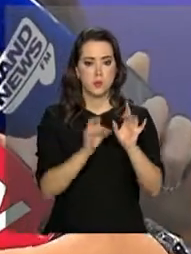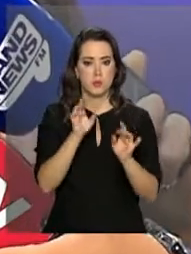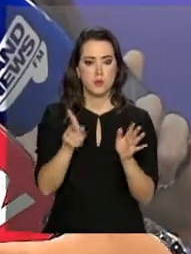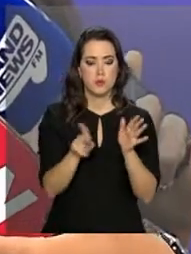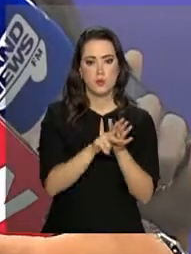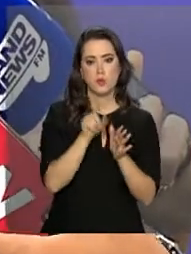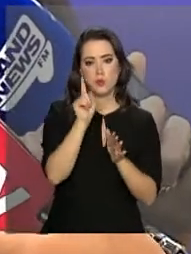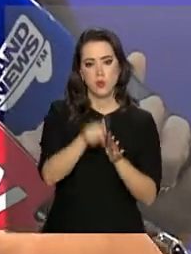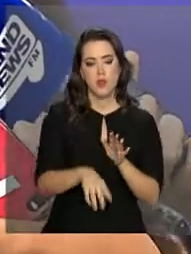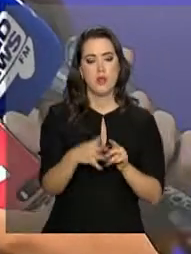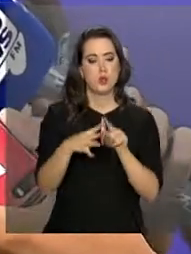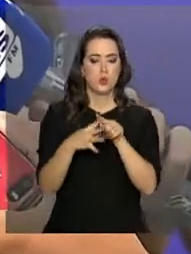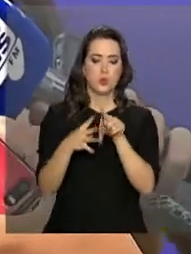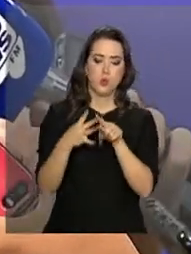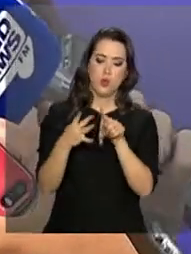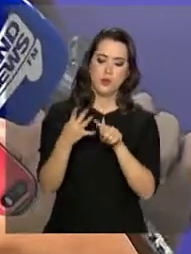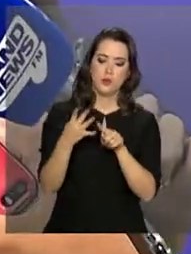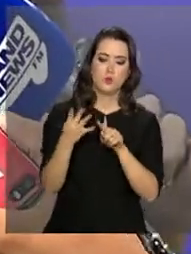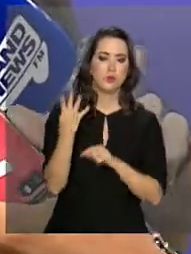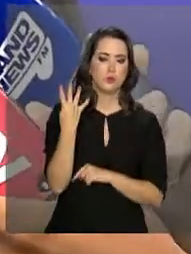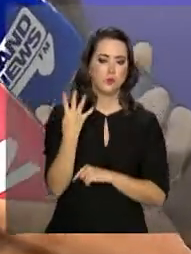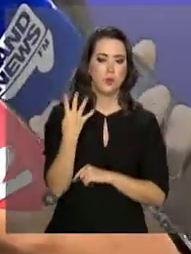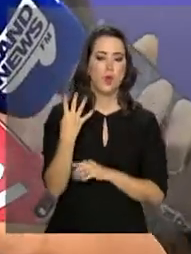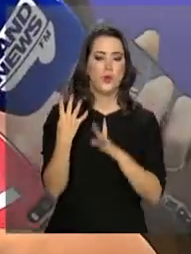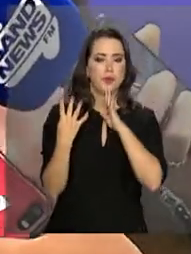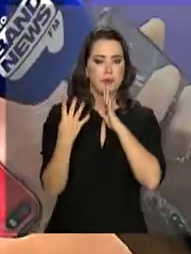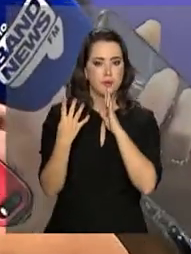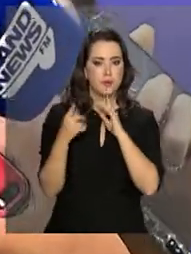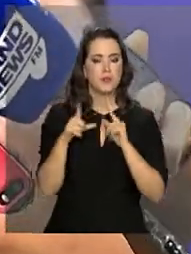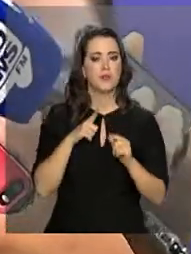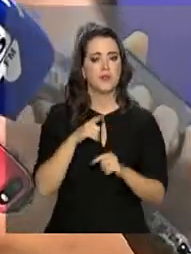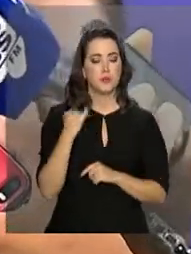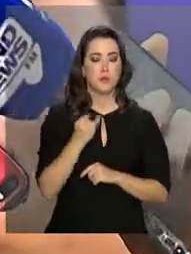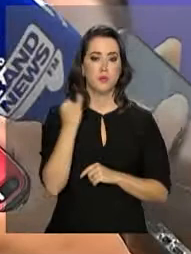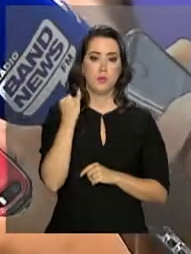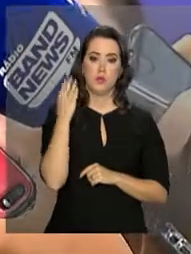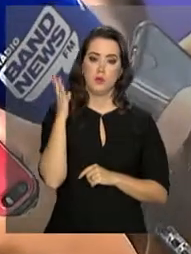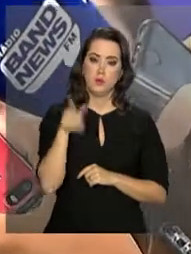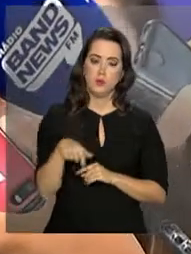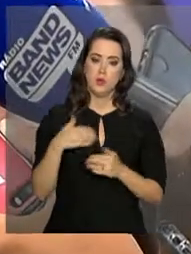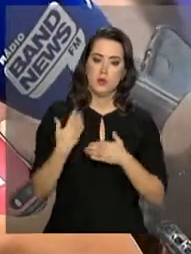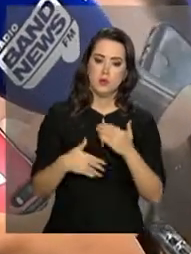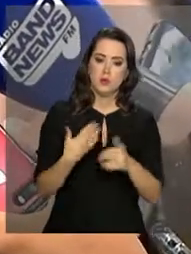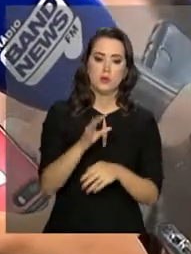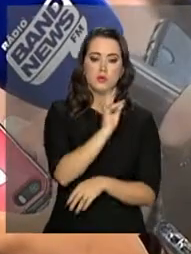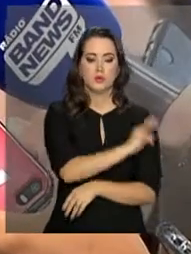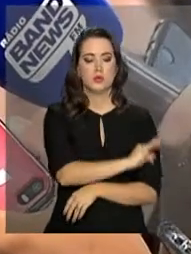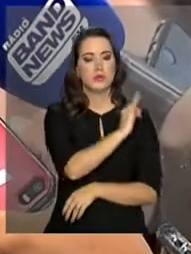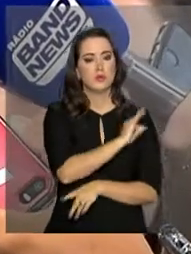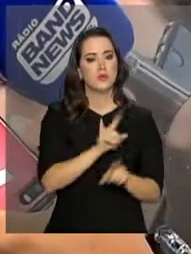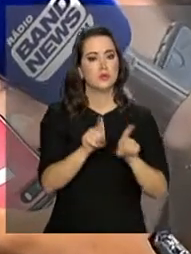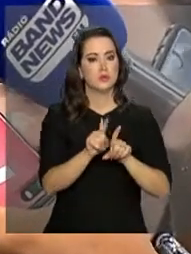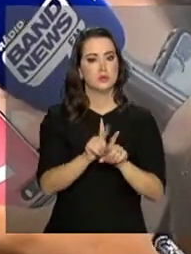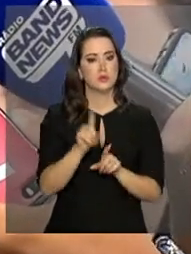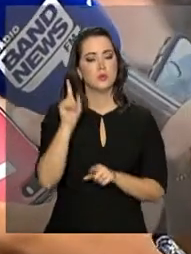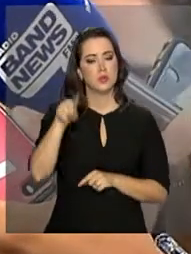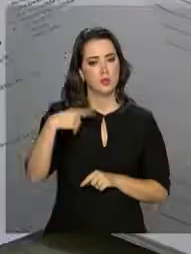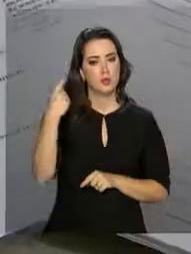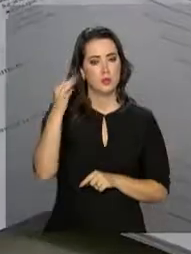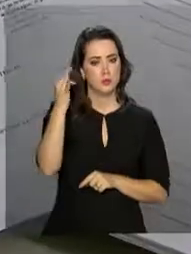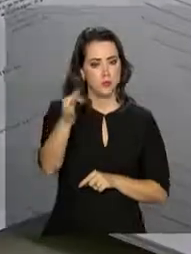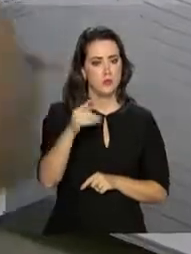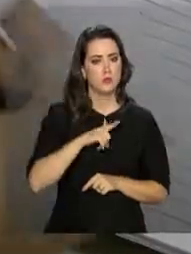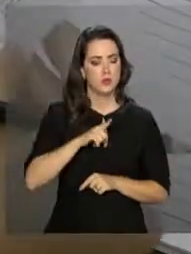ou seja as quatro áreas de conhecimento podendo ainda ter um referencial de tirar o técnico que no futuro também é fará